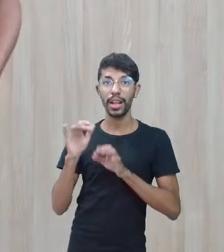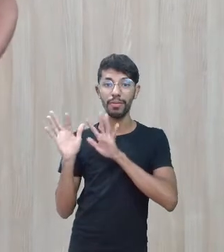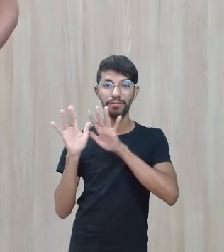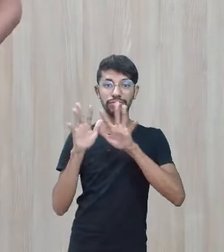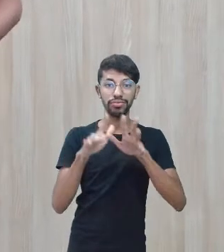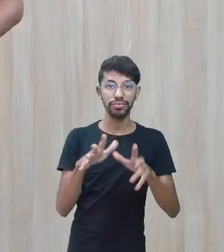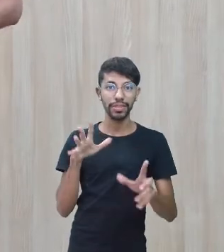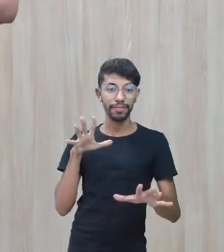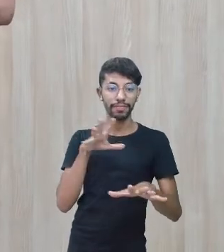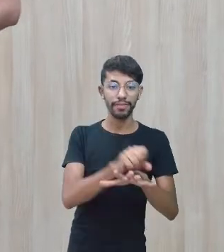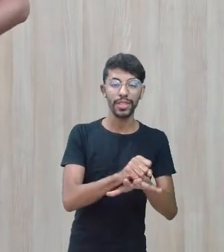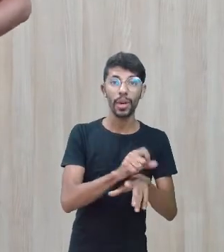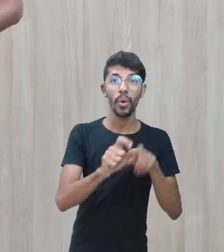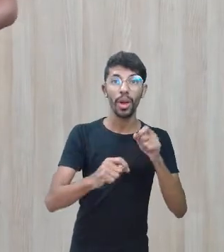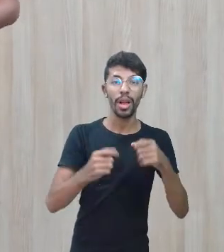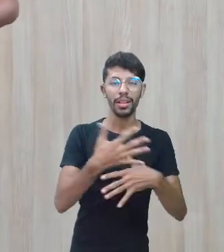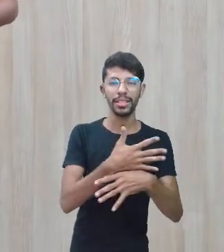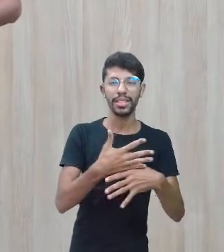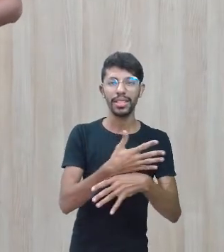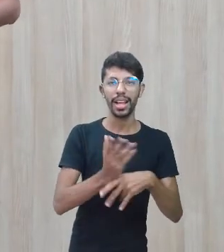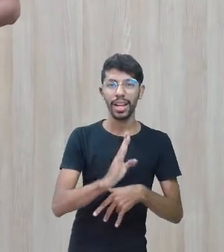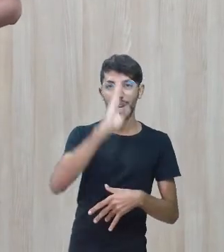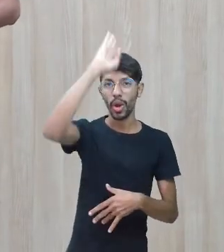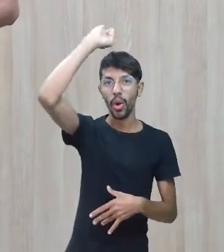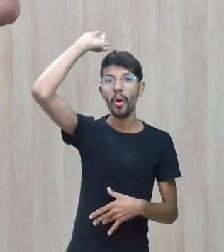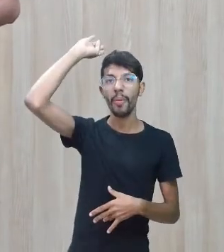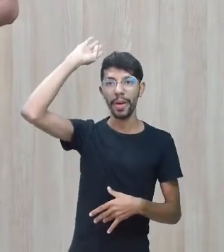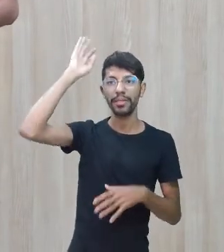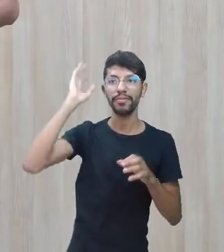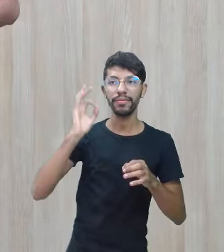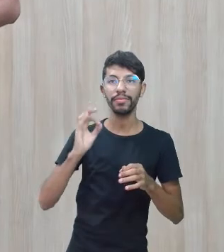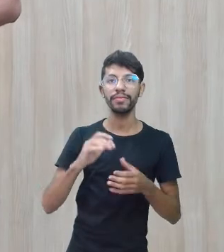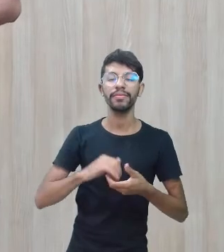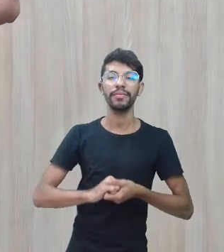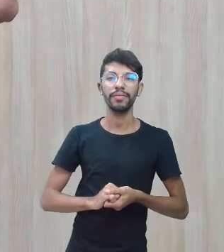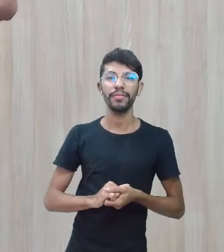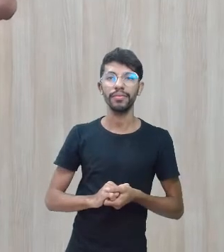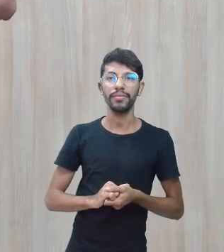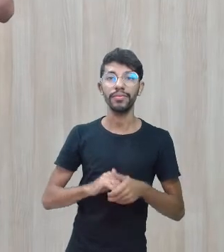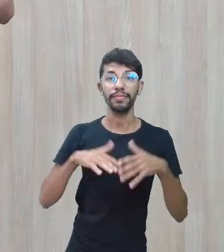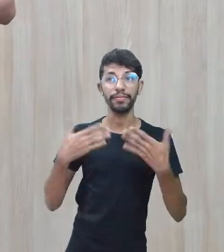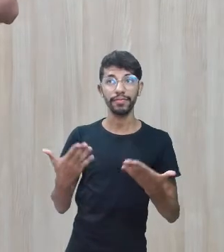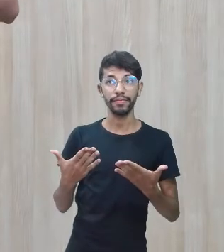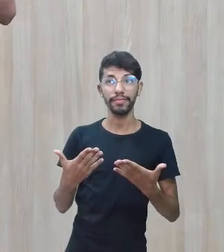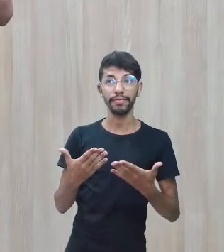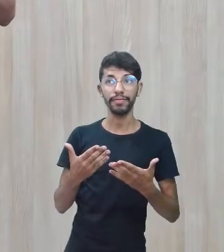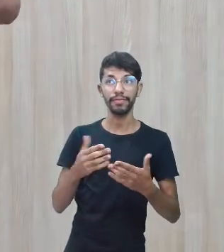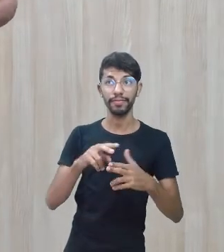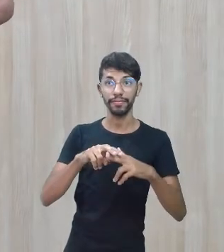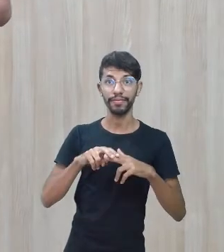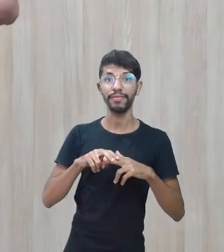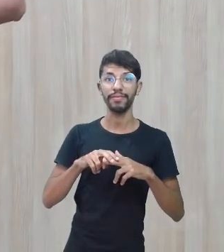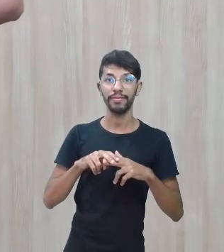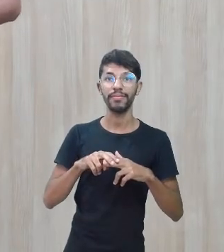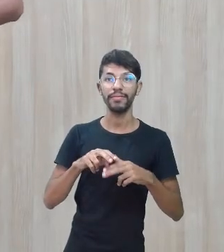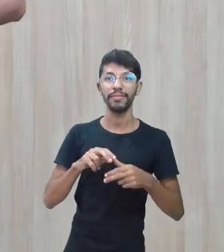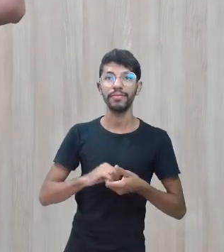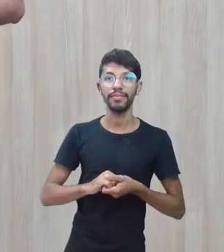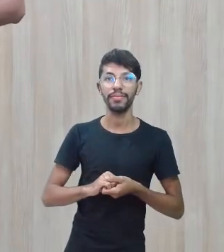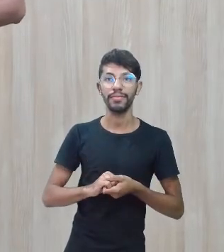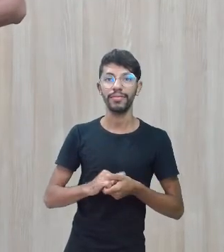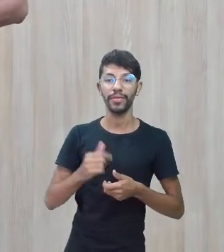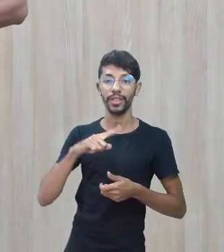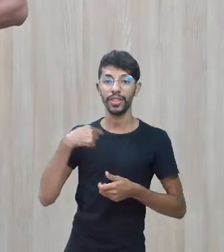de Roma e depondo o último imperador romano. Então, a partir daí, a gente tem realmente